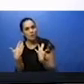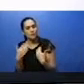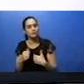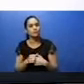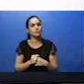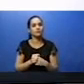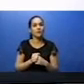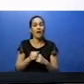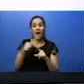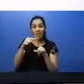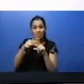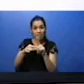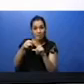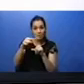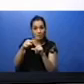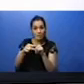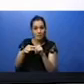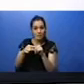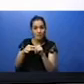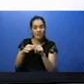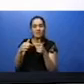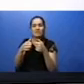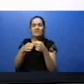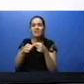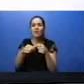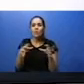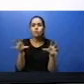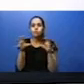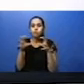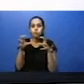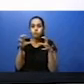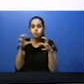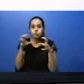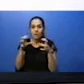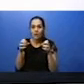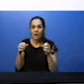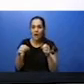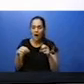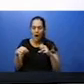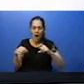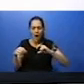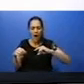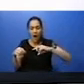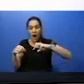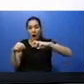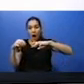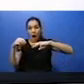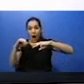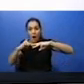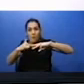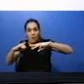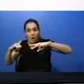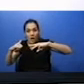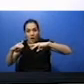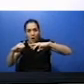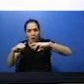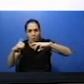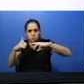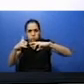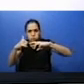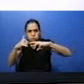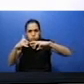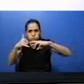a temperatura ela está relacionada ao grau de agitação das moléculas. Assim, quanto maior a